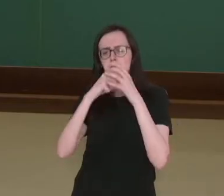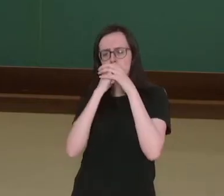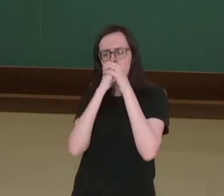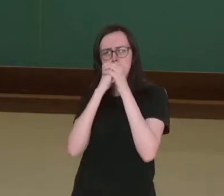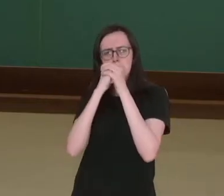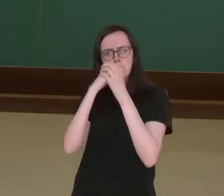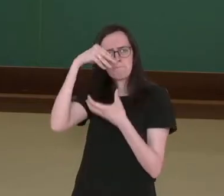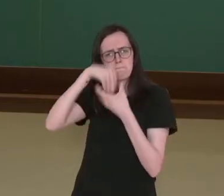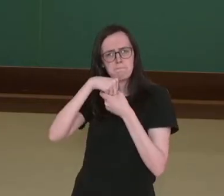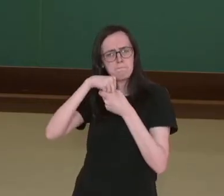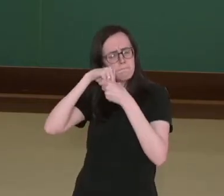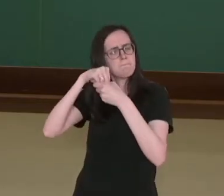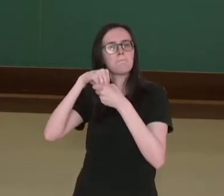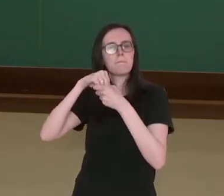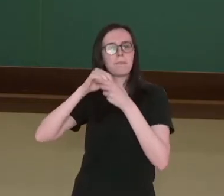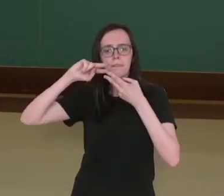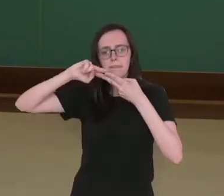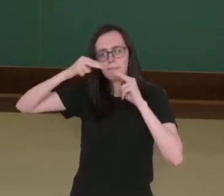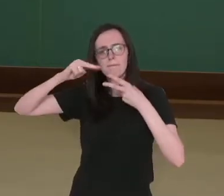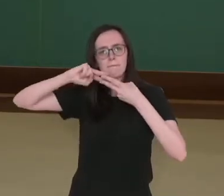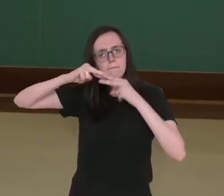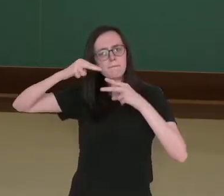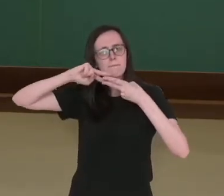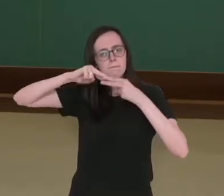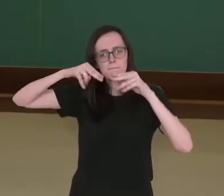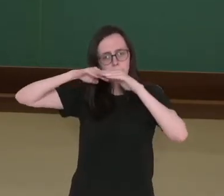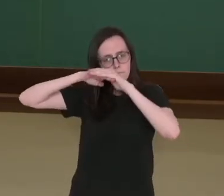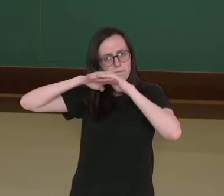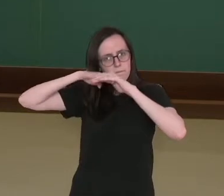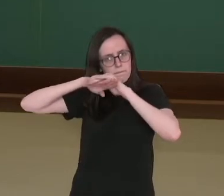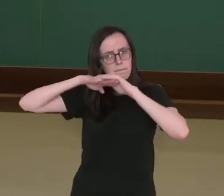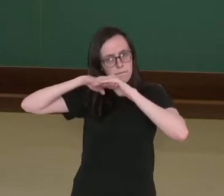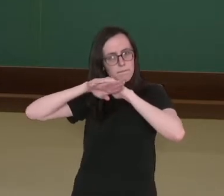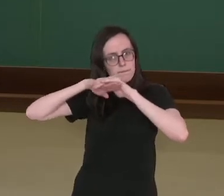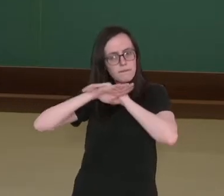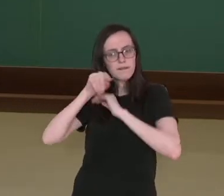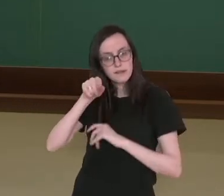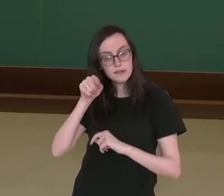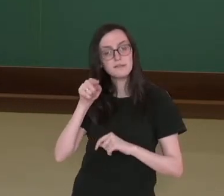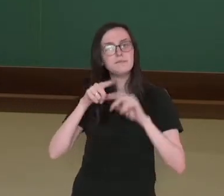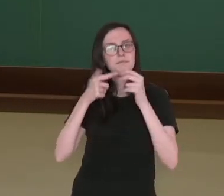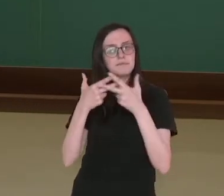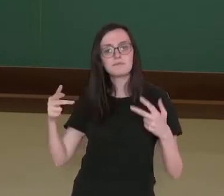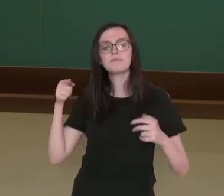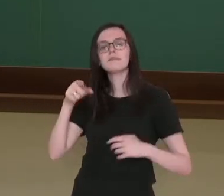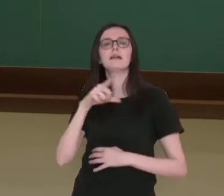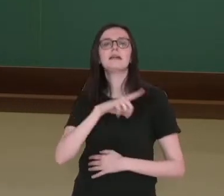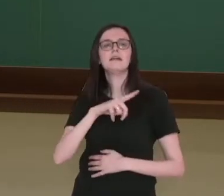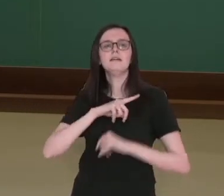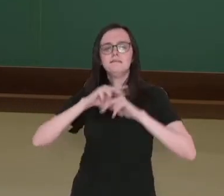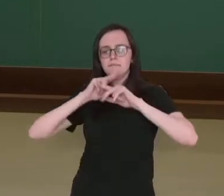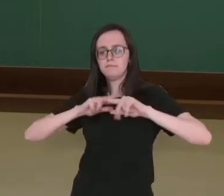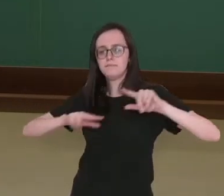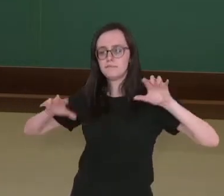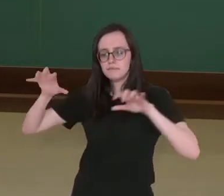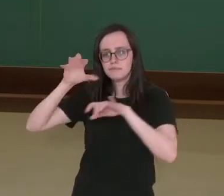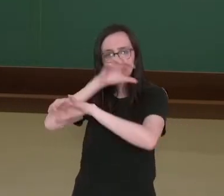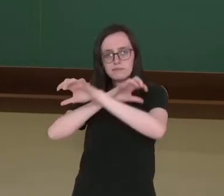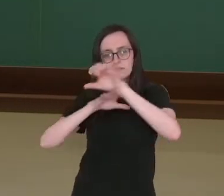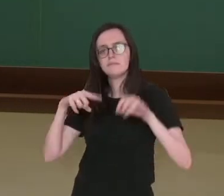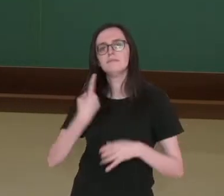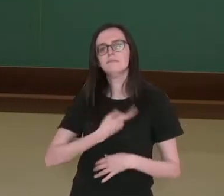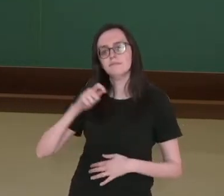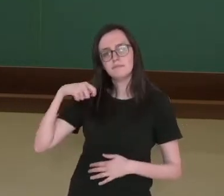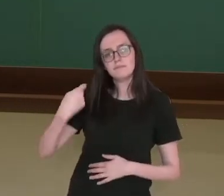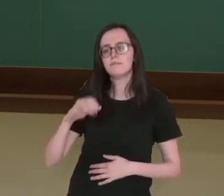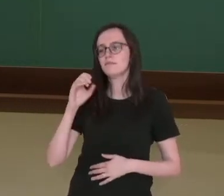bem guardado dentro do núcleo, né, material genético, ela tem várias outras estruturas que a gente chama